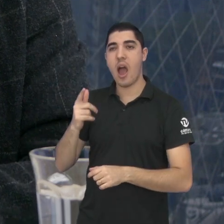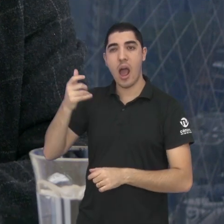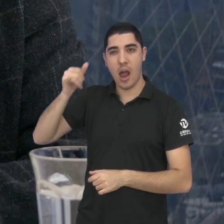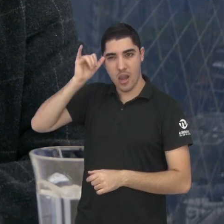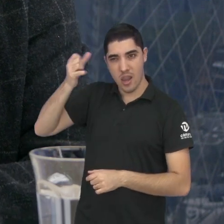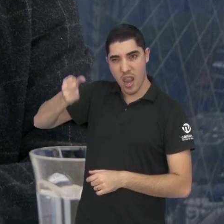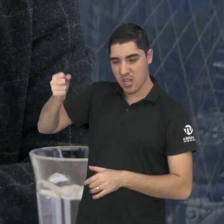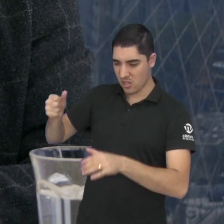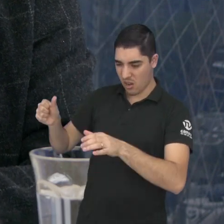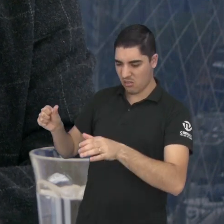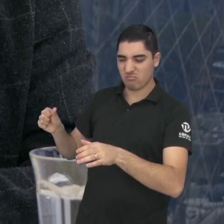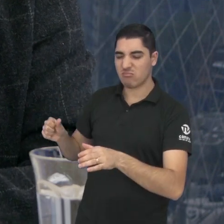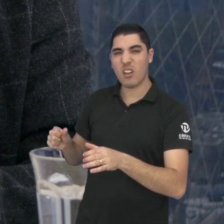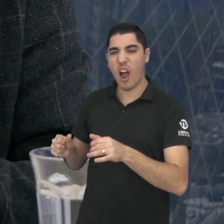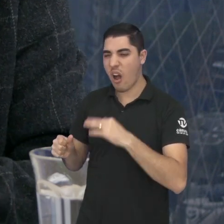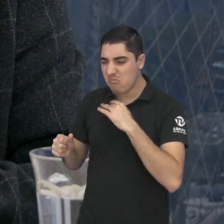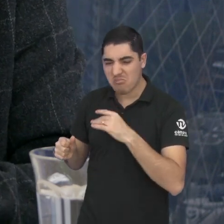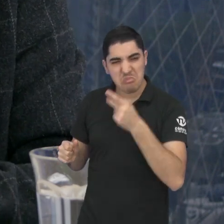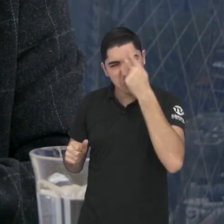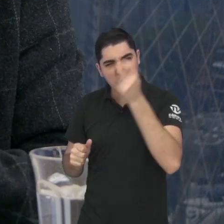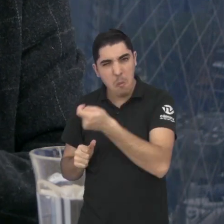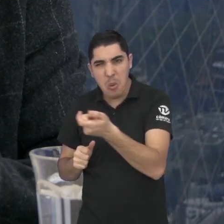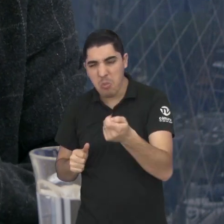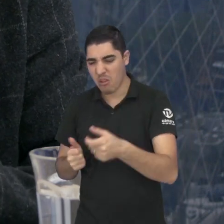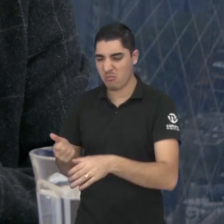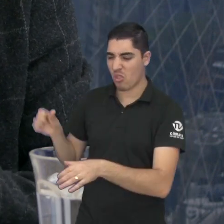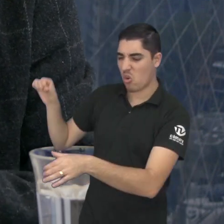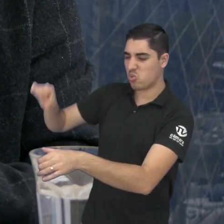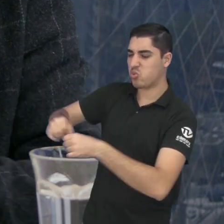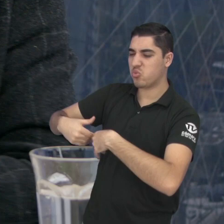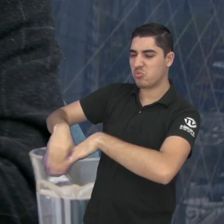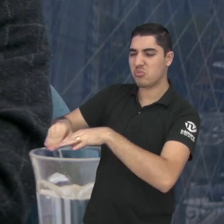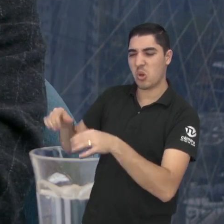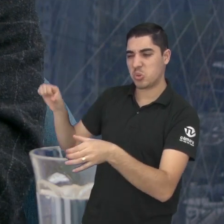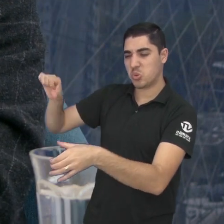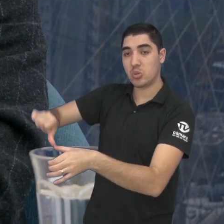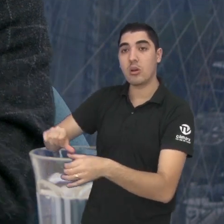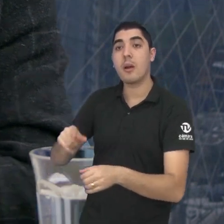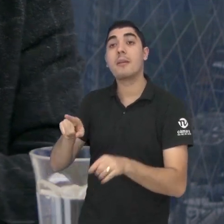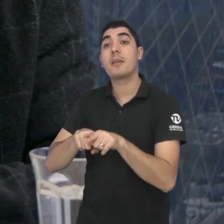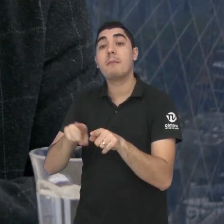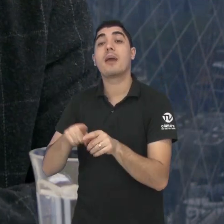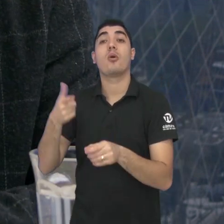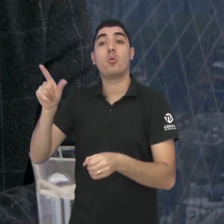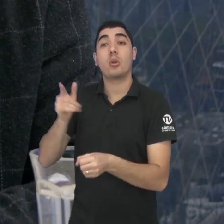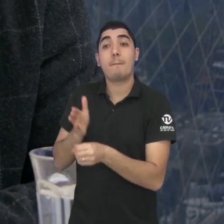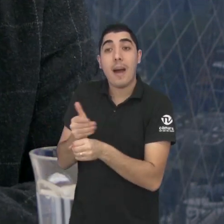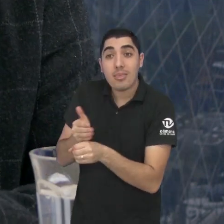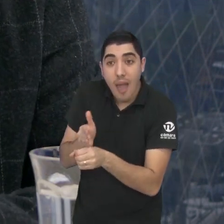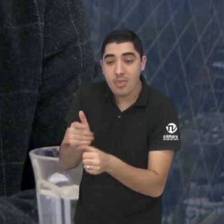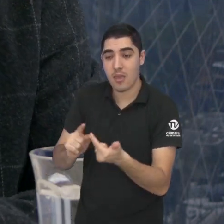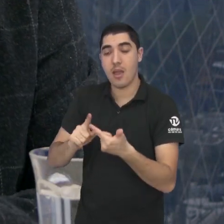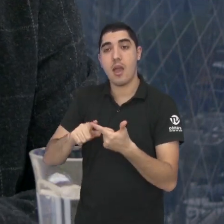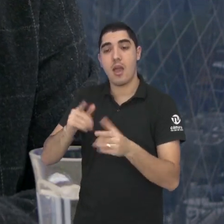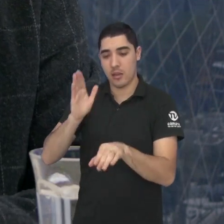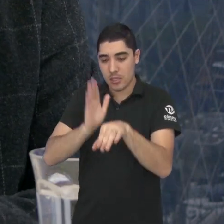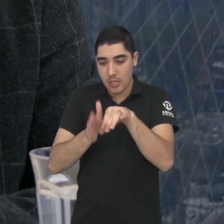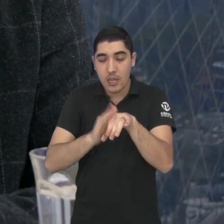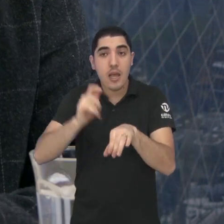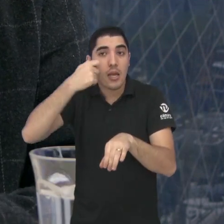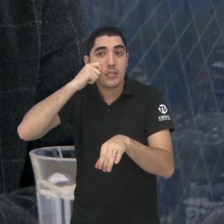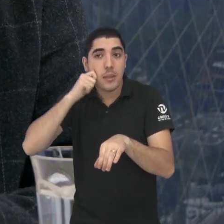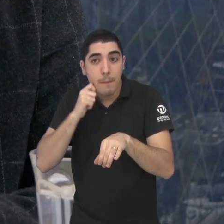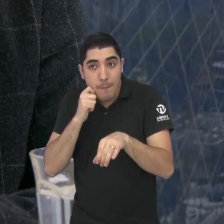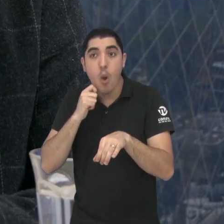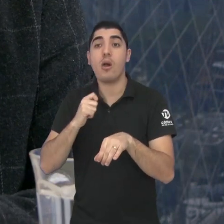oferta. Olha só coisa triste. Batata, cebola, quantas vezes eu vi jogar cebola fora, não é? Então, olha quantas coisas que